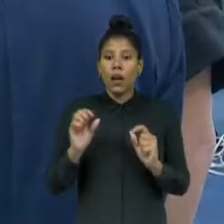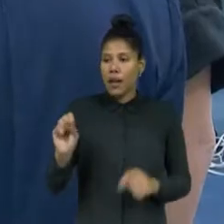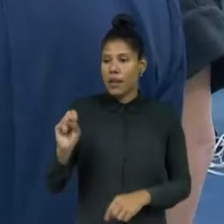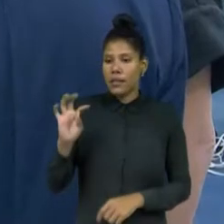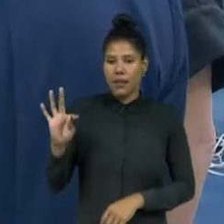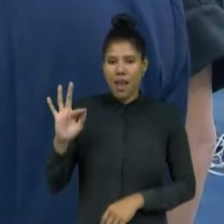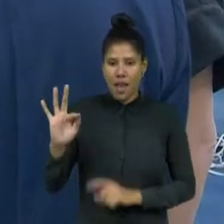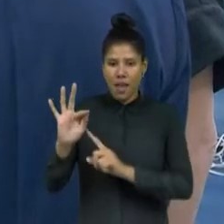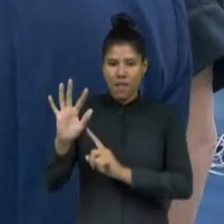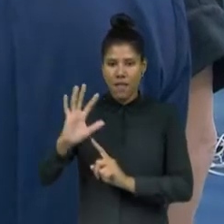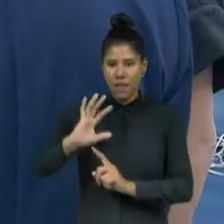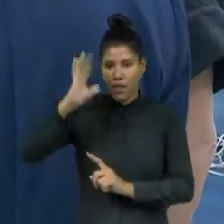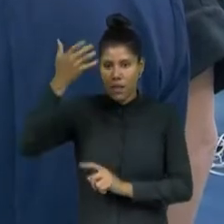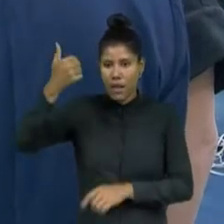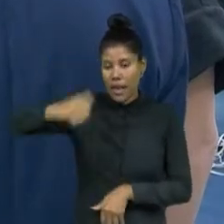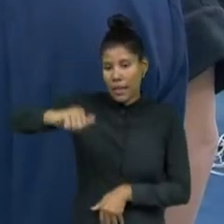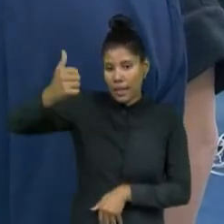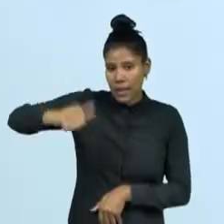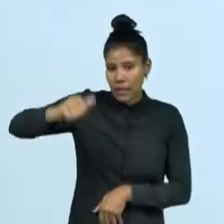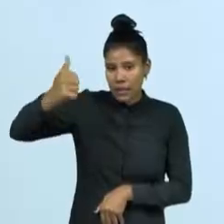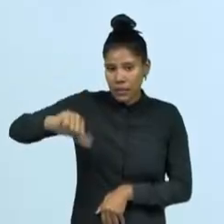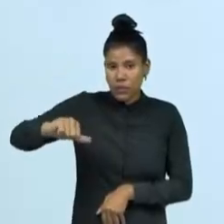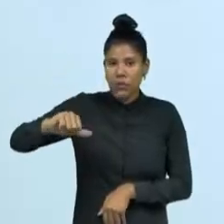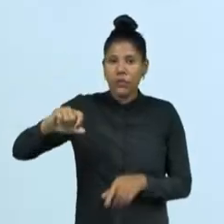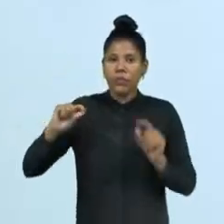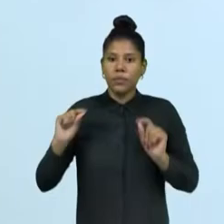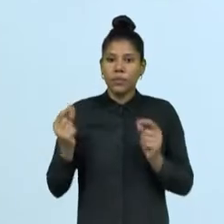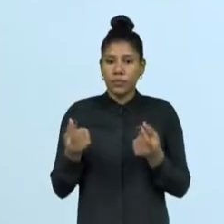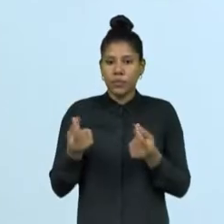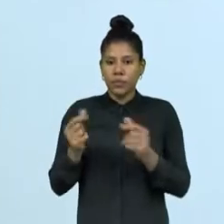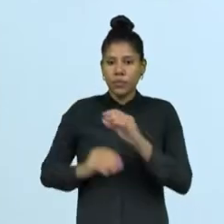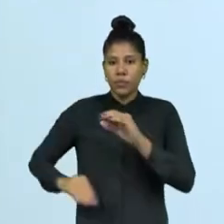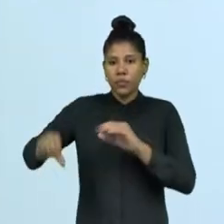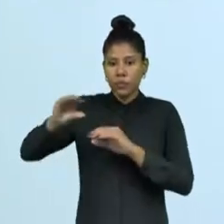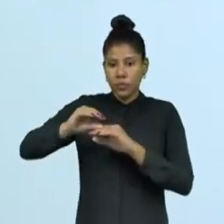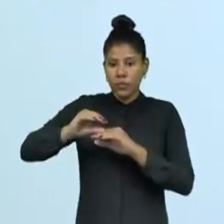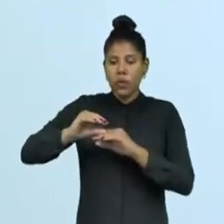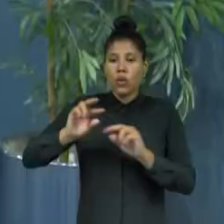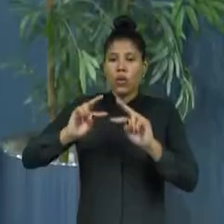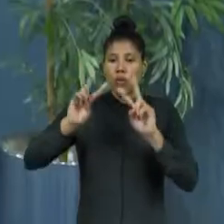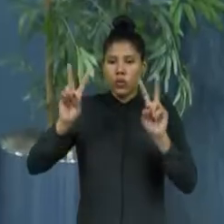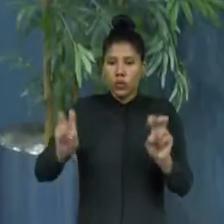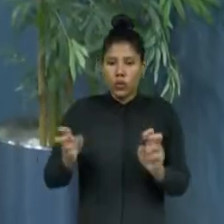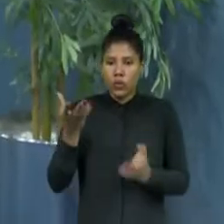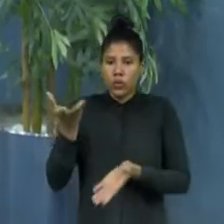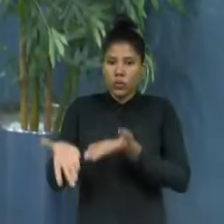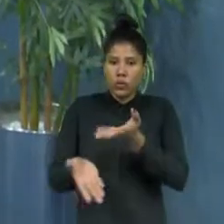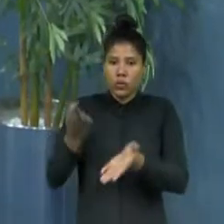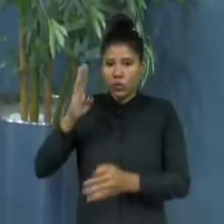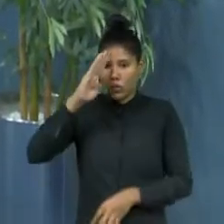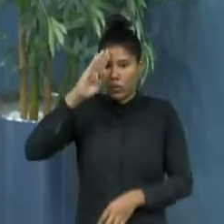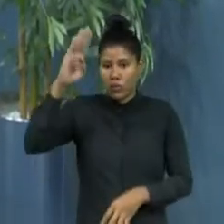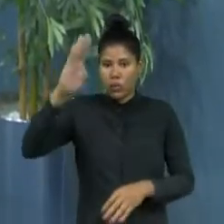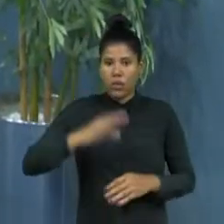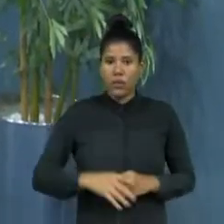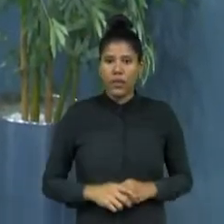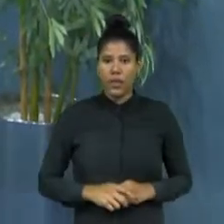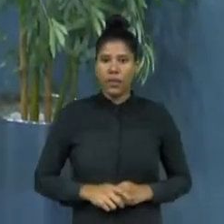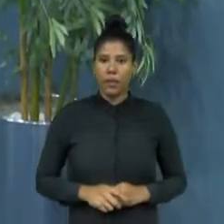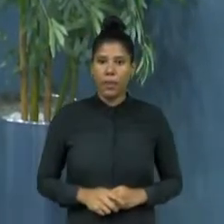Federal que analisou um recurso extraordinário sobre a essencialidade desses serviços. O Poder Executivo do Estado do Ceará